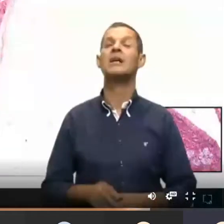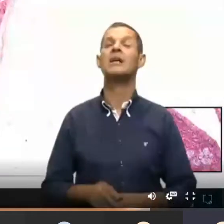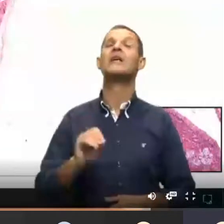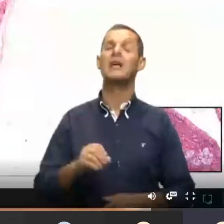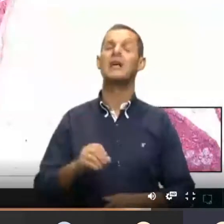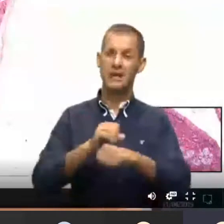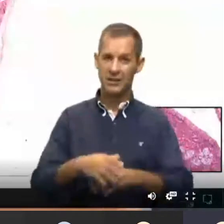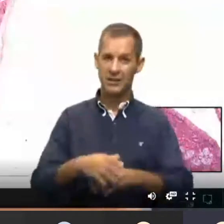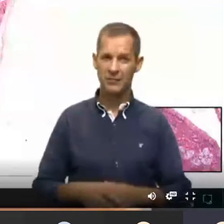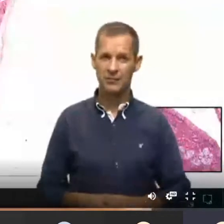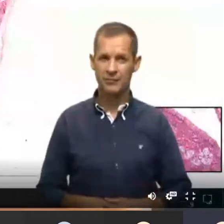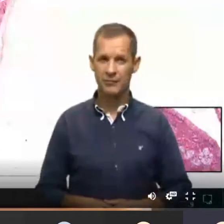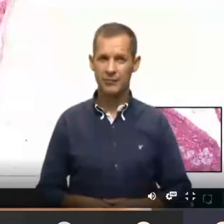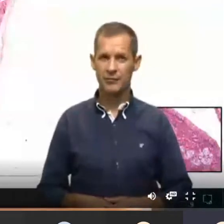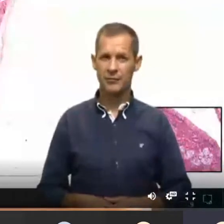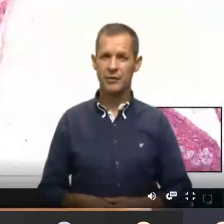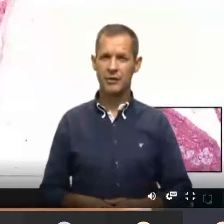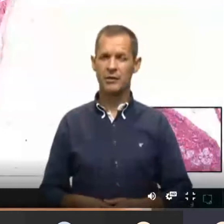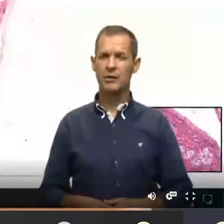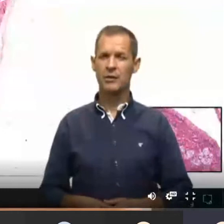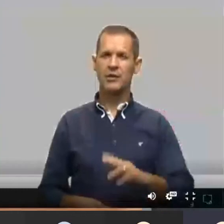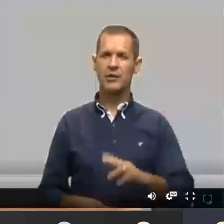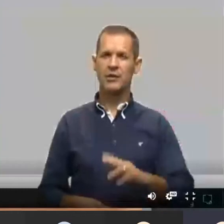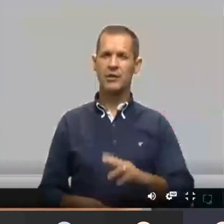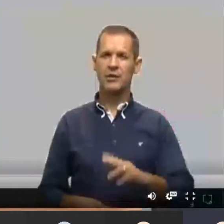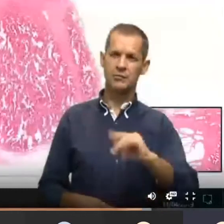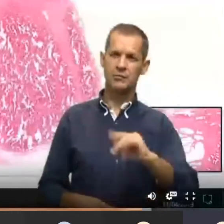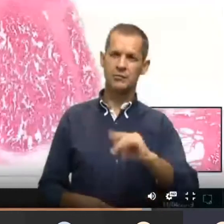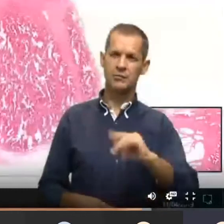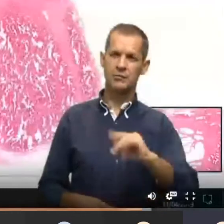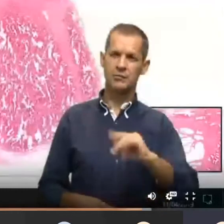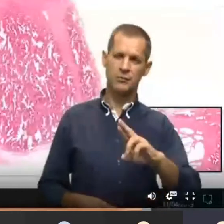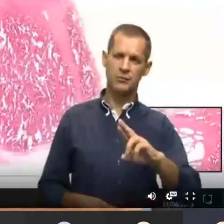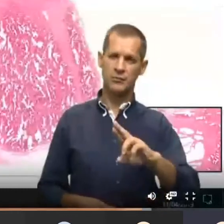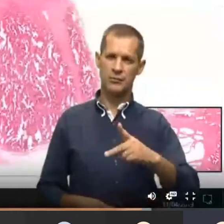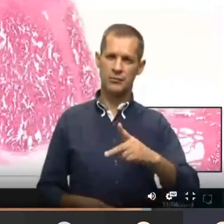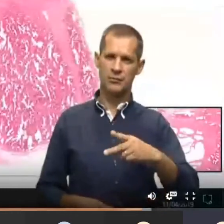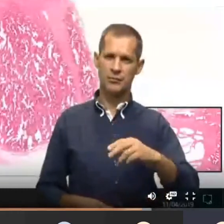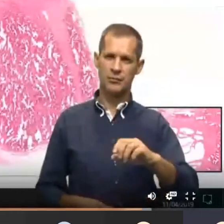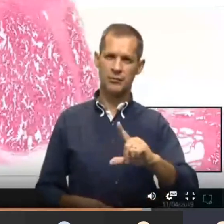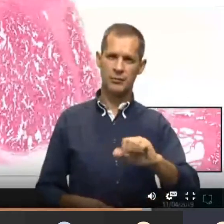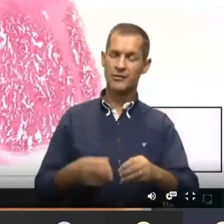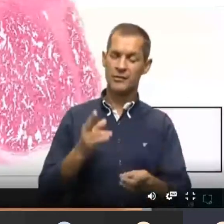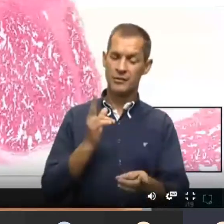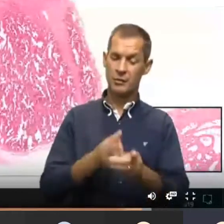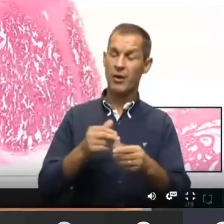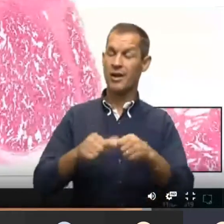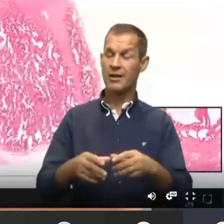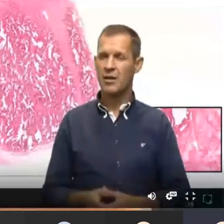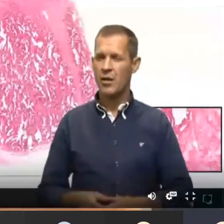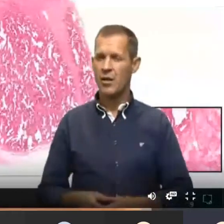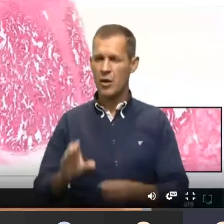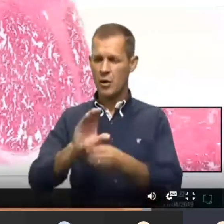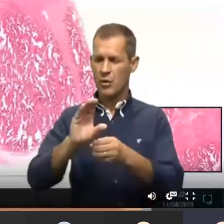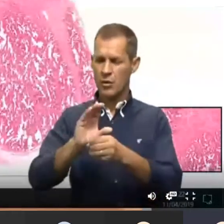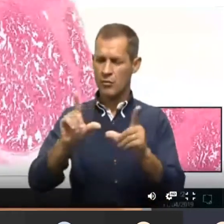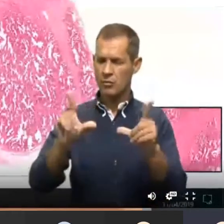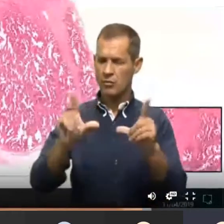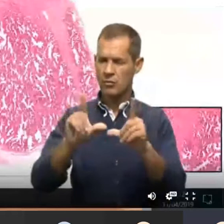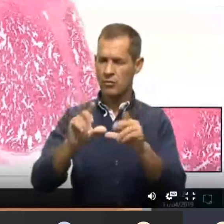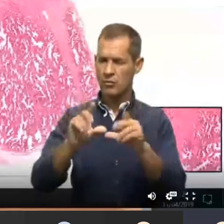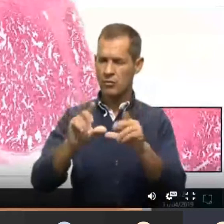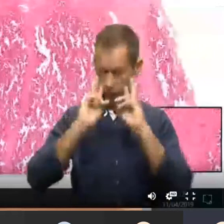no caso é a lâmina de hiperplasia de próstata, tá? Já nesse menor aumento, a gente